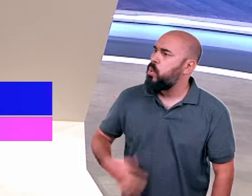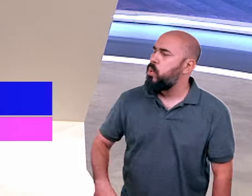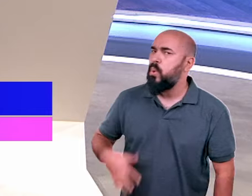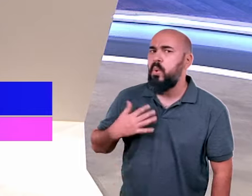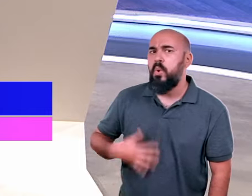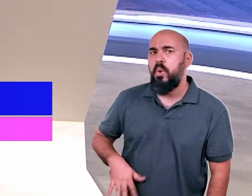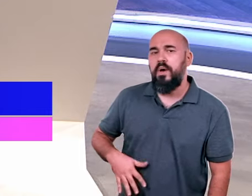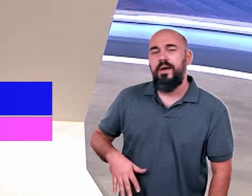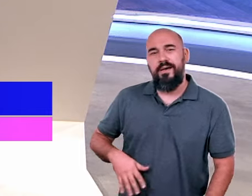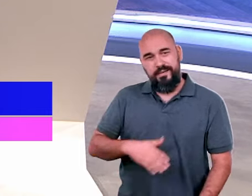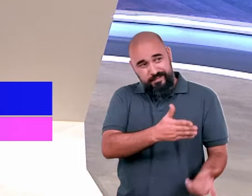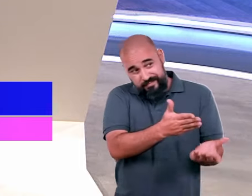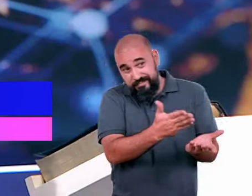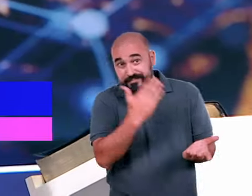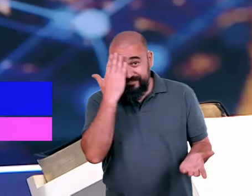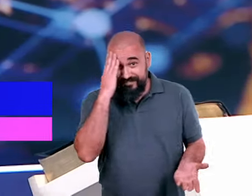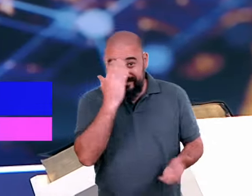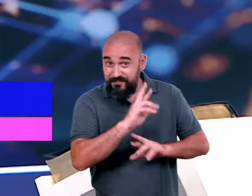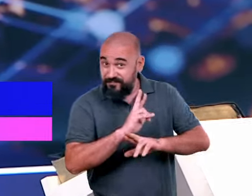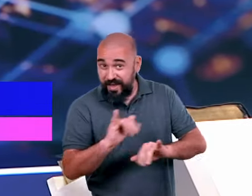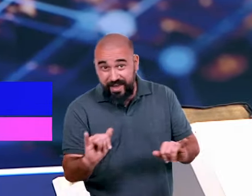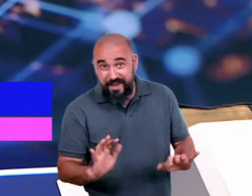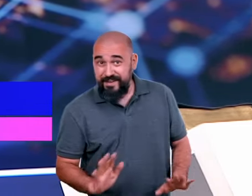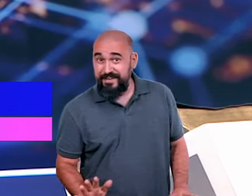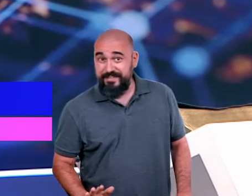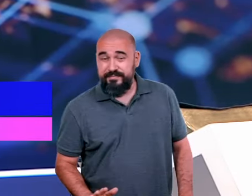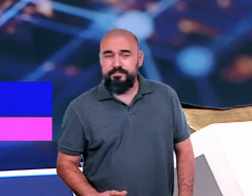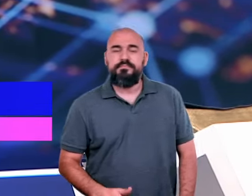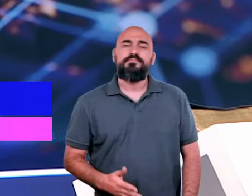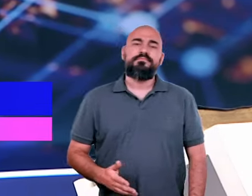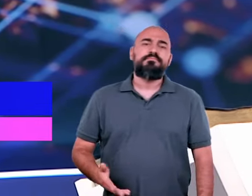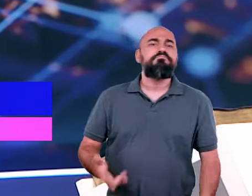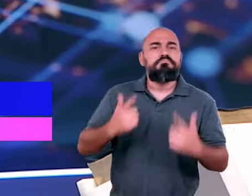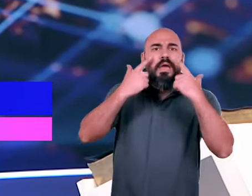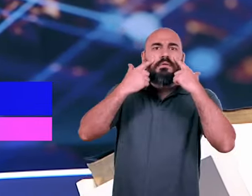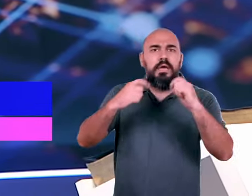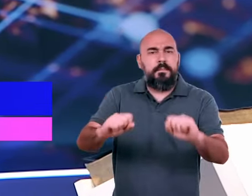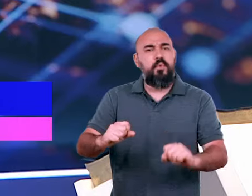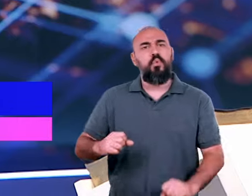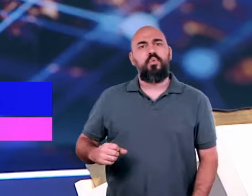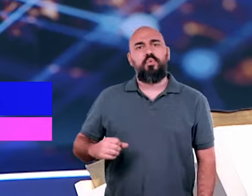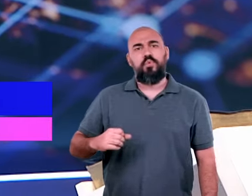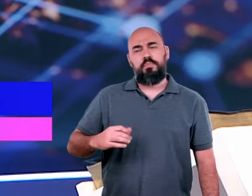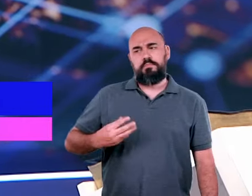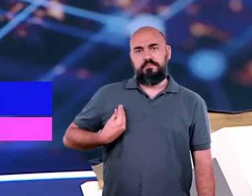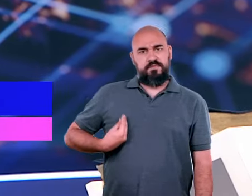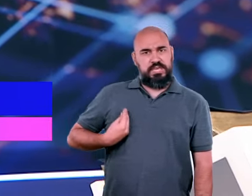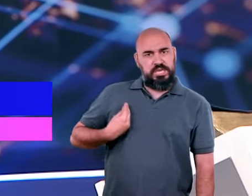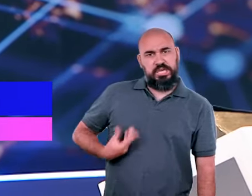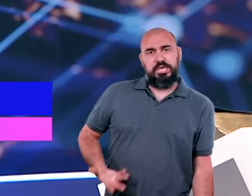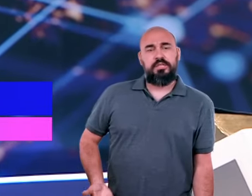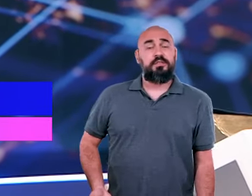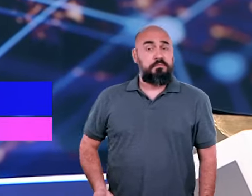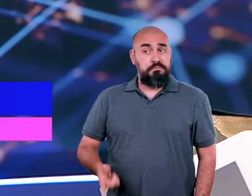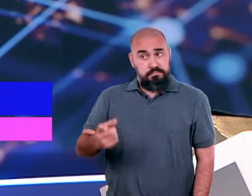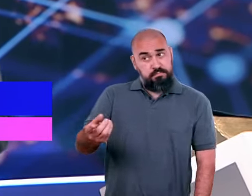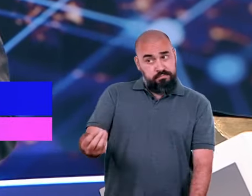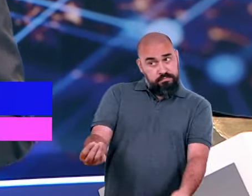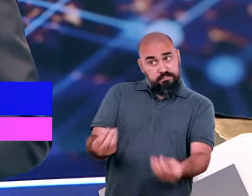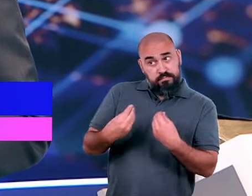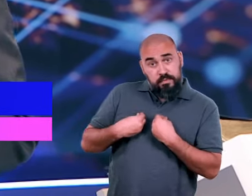seus. Os testemunhos pessoais que nós ouvimos são